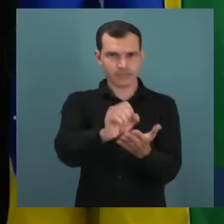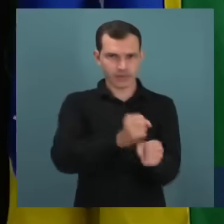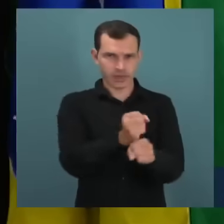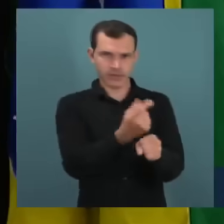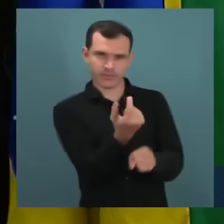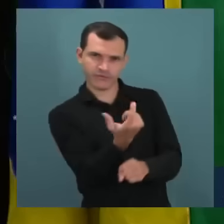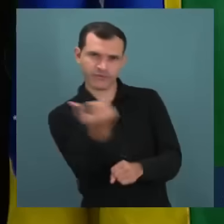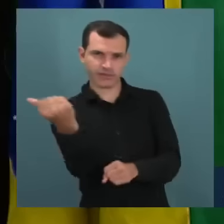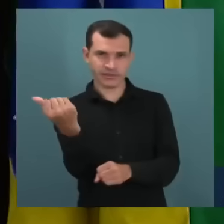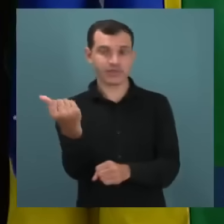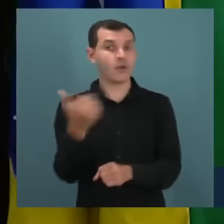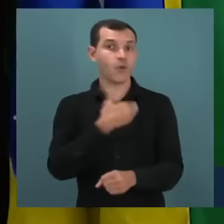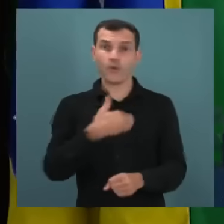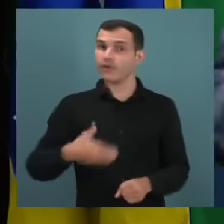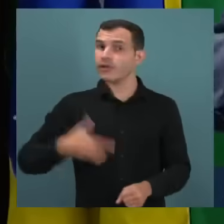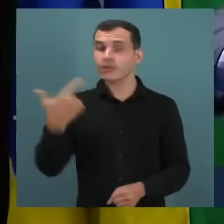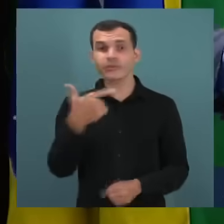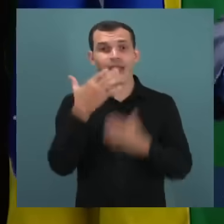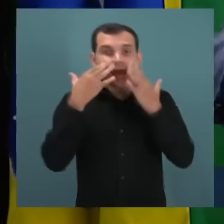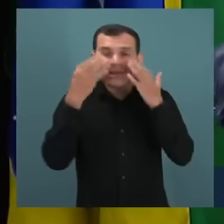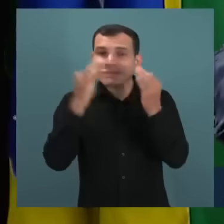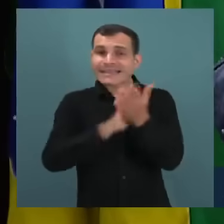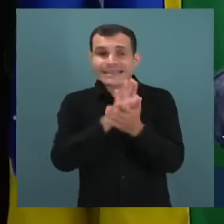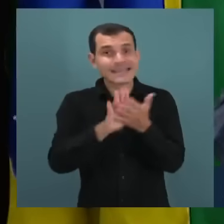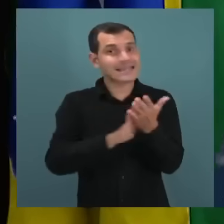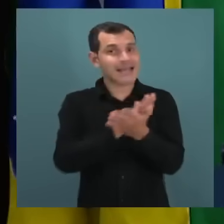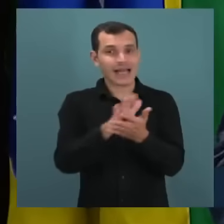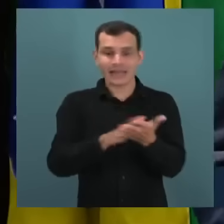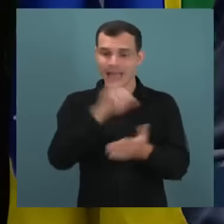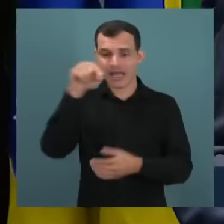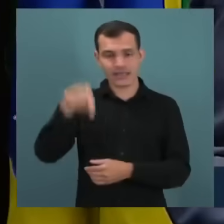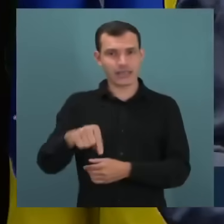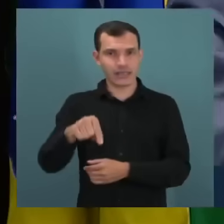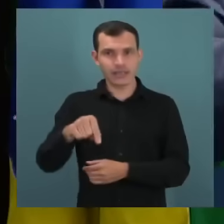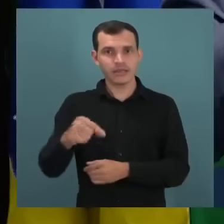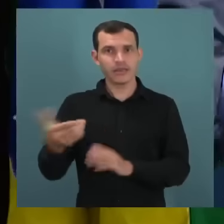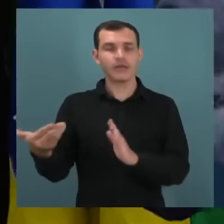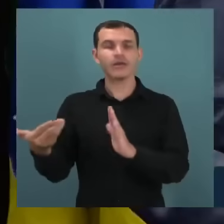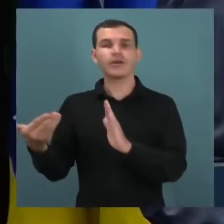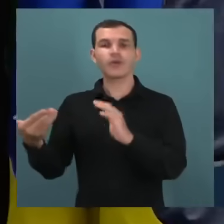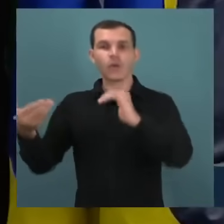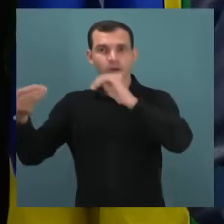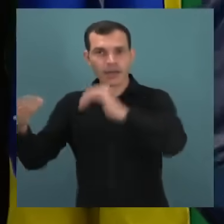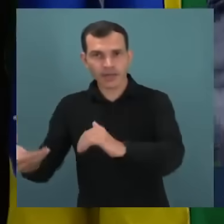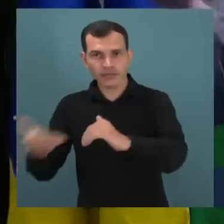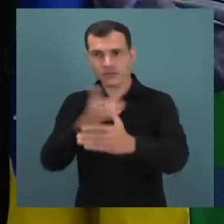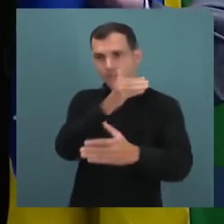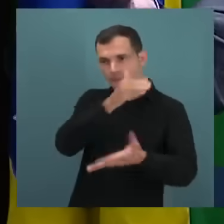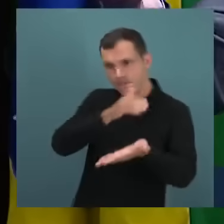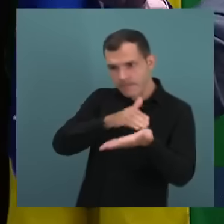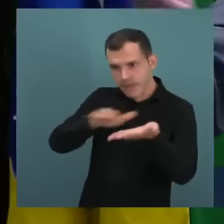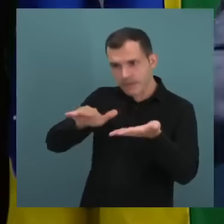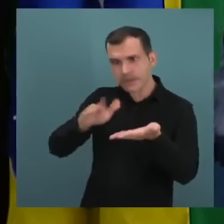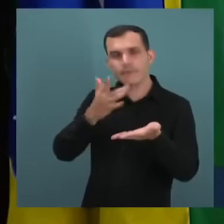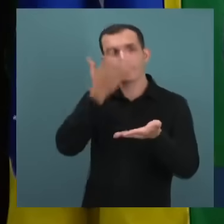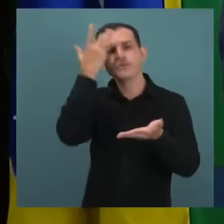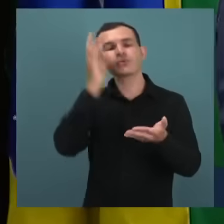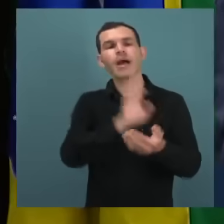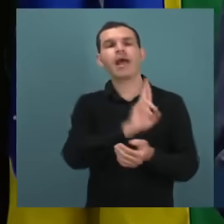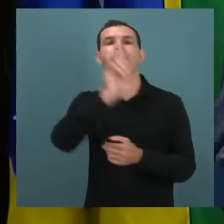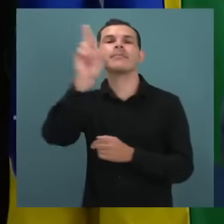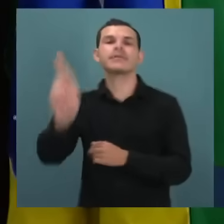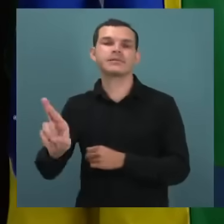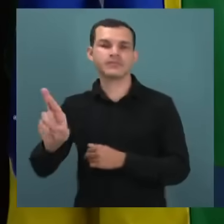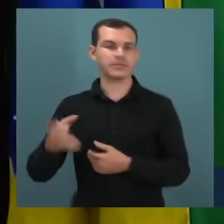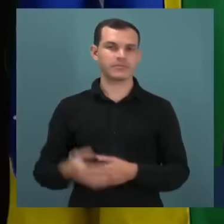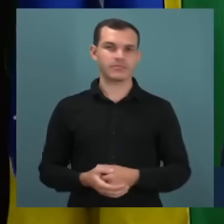governo não teve sequer o cuidado de mandar para este Congresso Nacional ou para a imprensa brasileira os seus representantes, o ministro da Fazenda